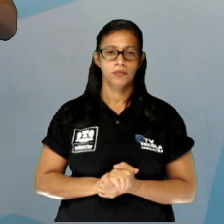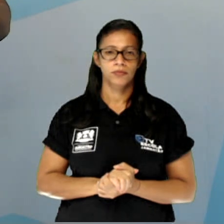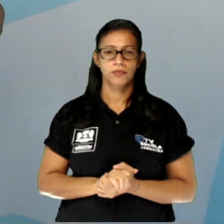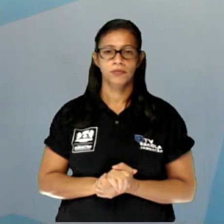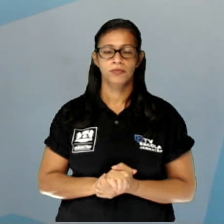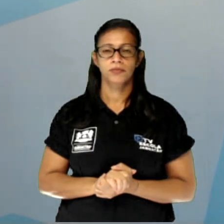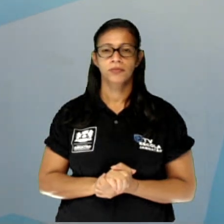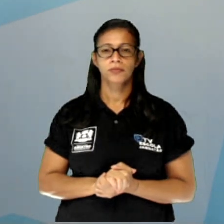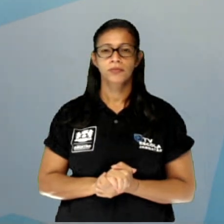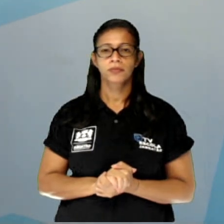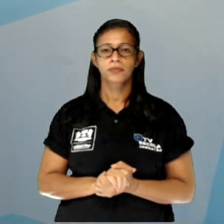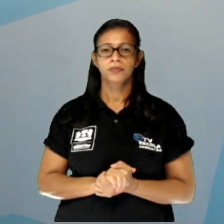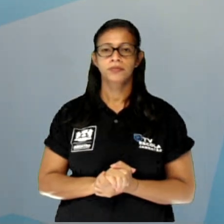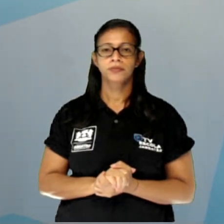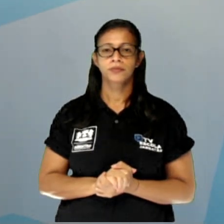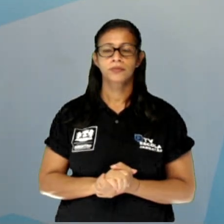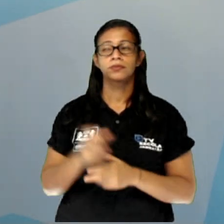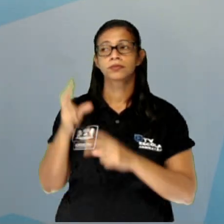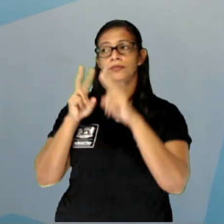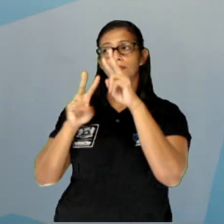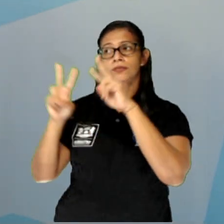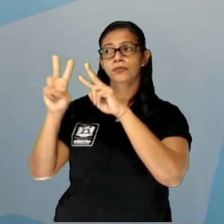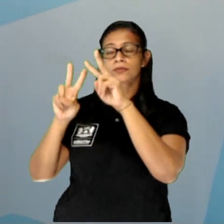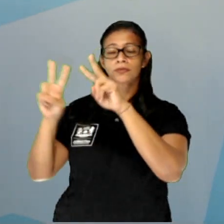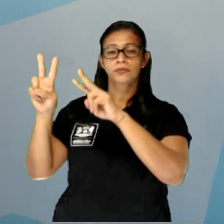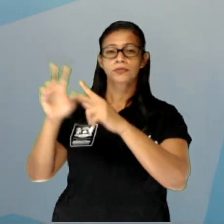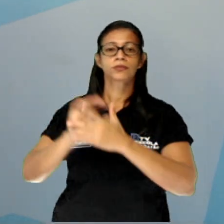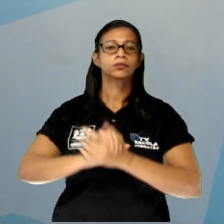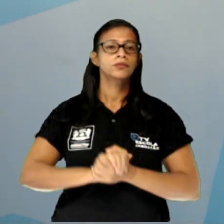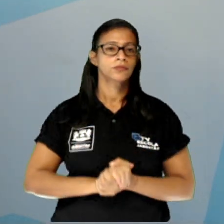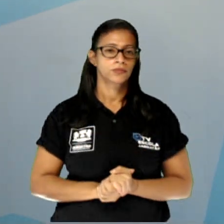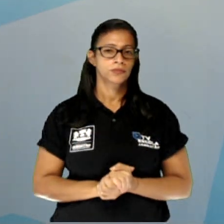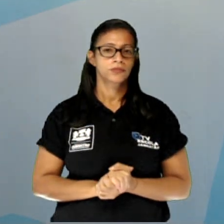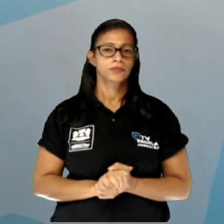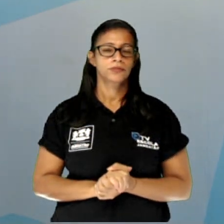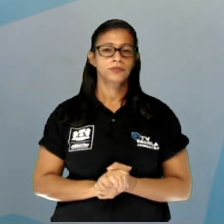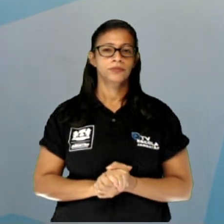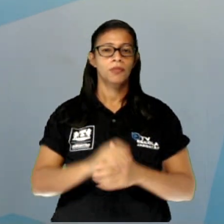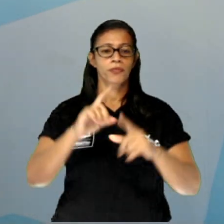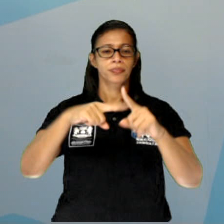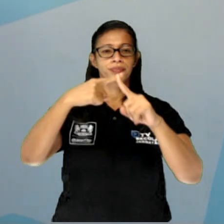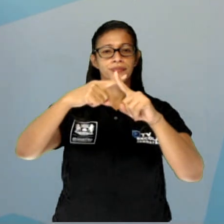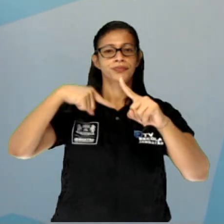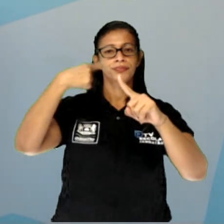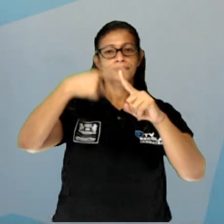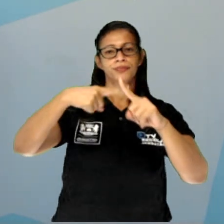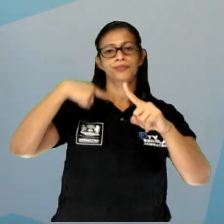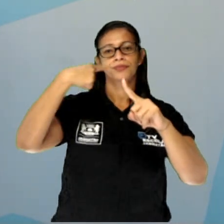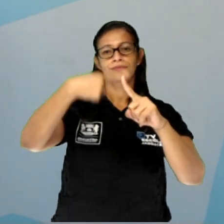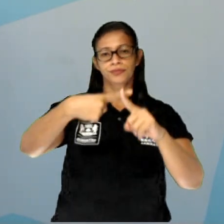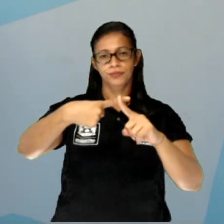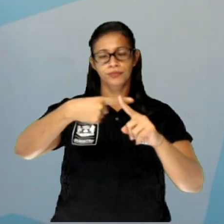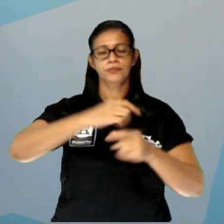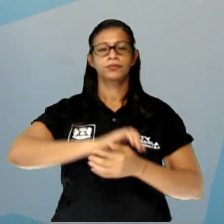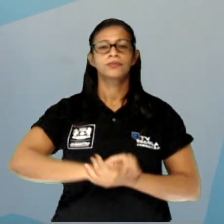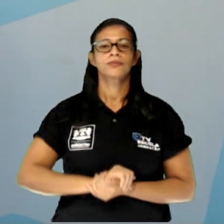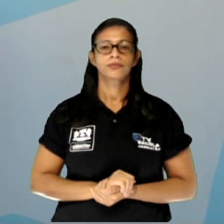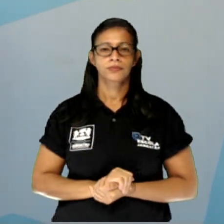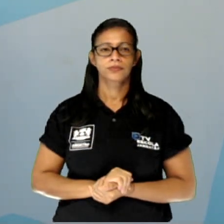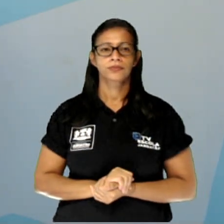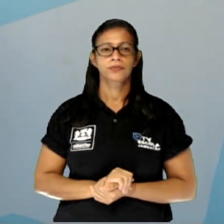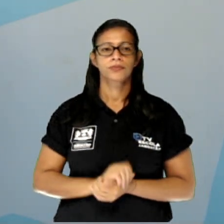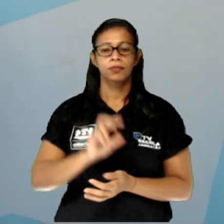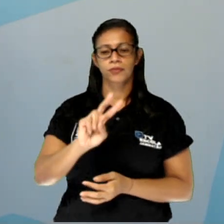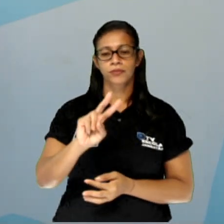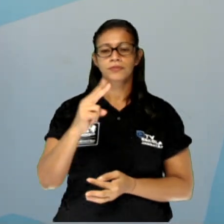para seus submúltiplos. Vamos começar pelos submúltiplos. Para transformar o litro em